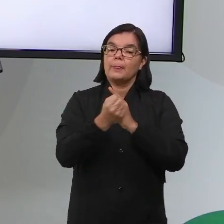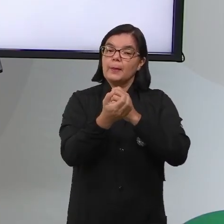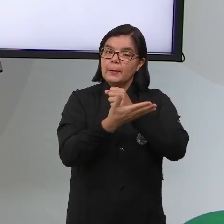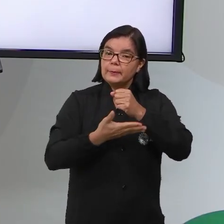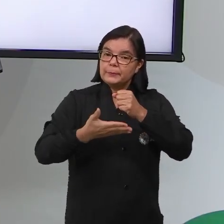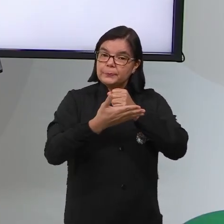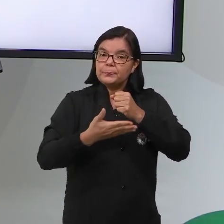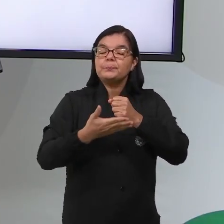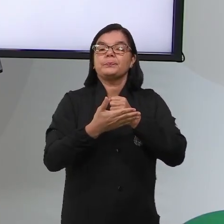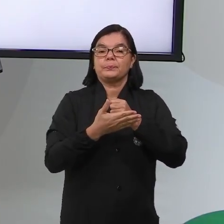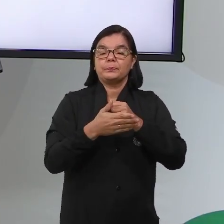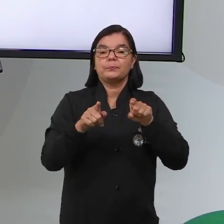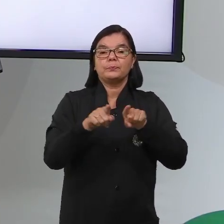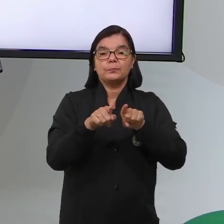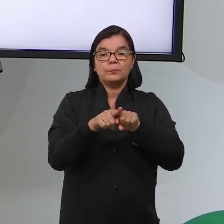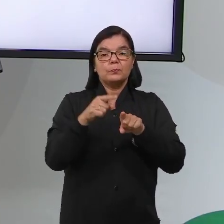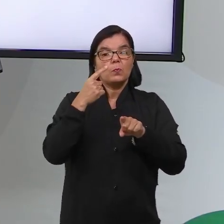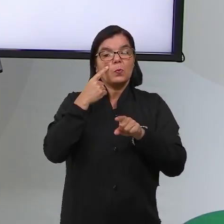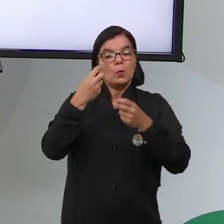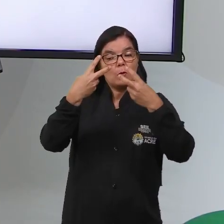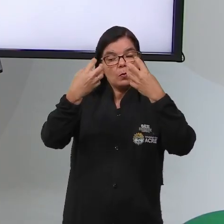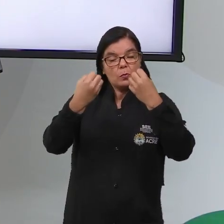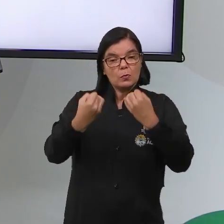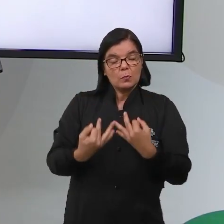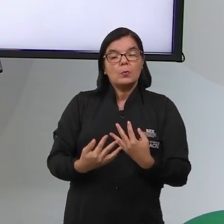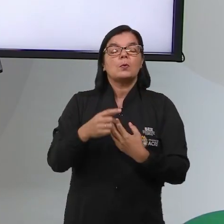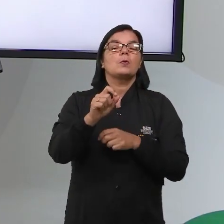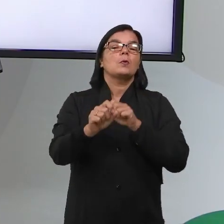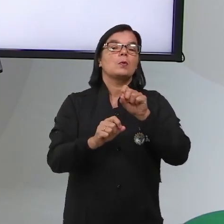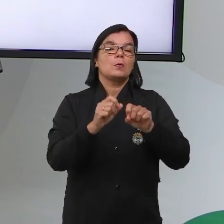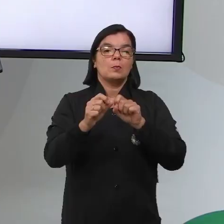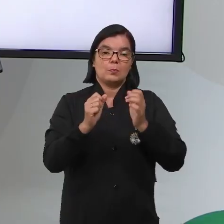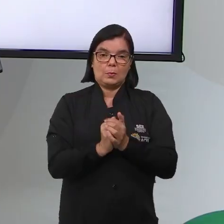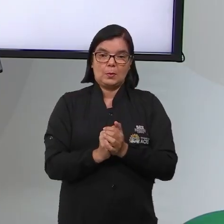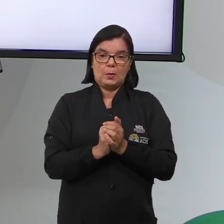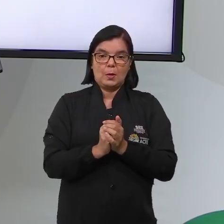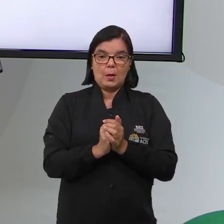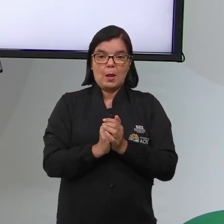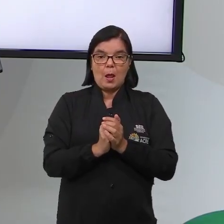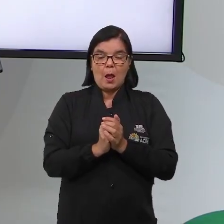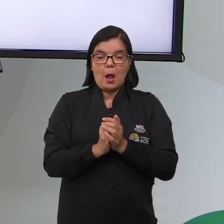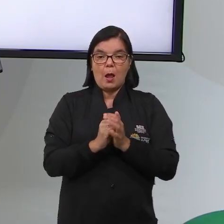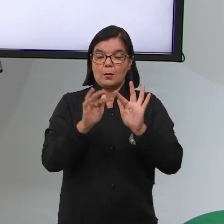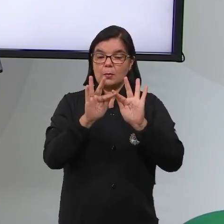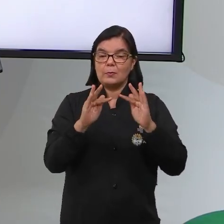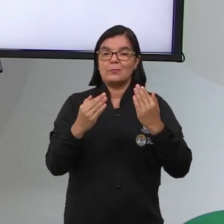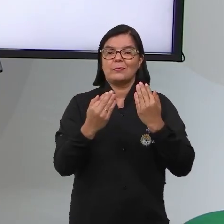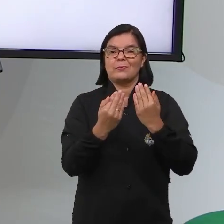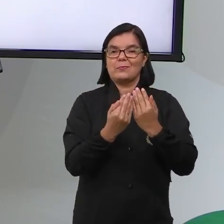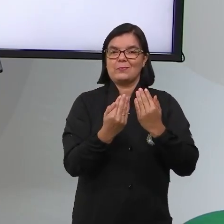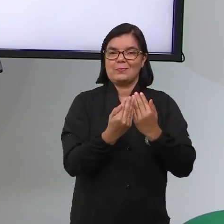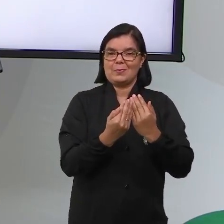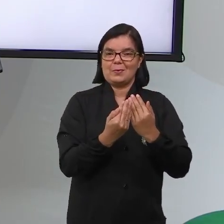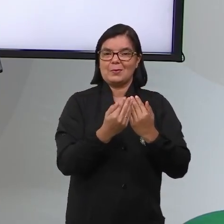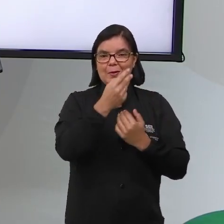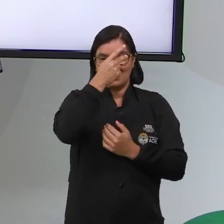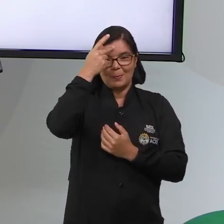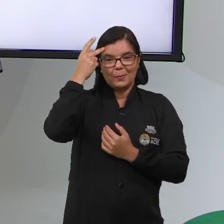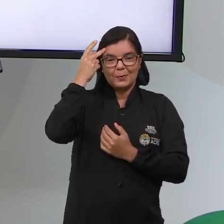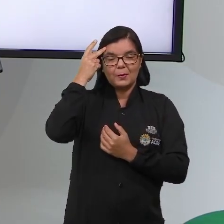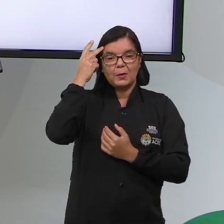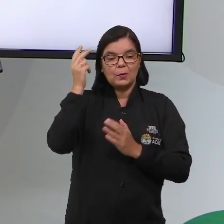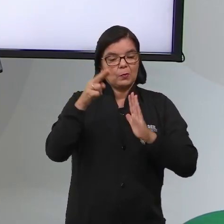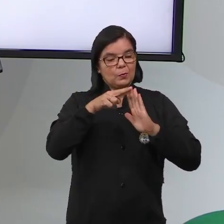baseada em castas, o que se leva em consideração é a linhagem familiar da pessoa. Percebam,